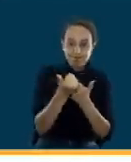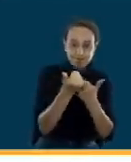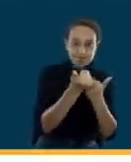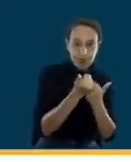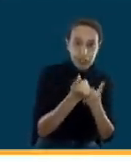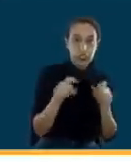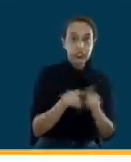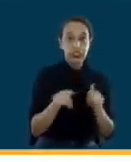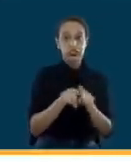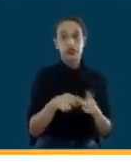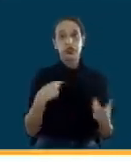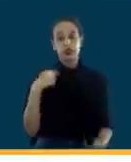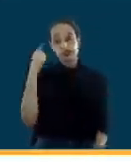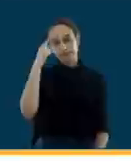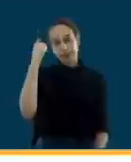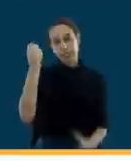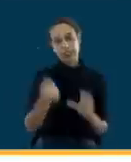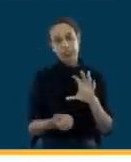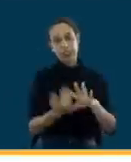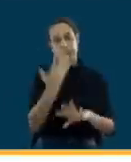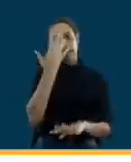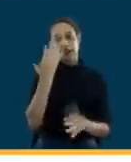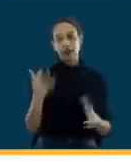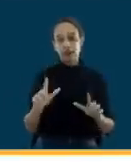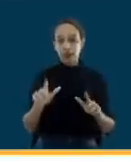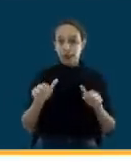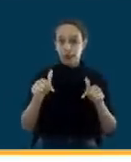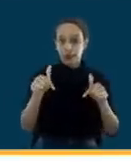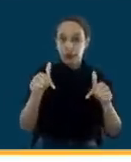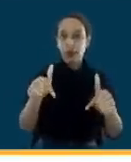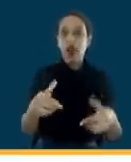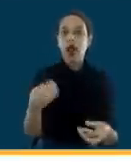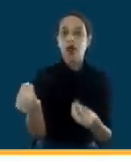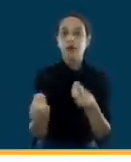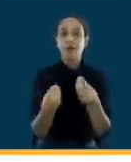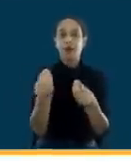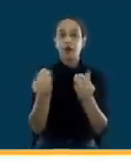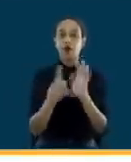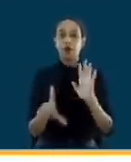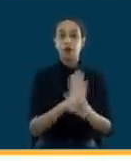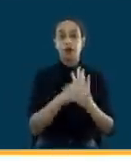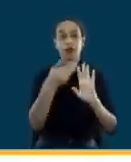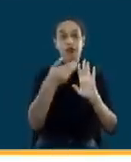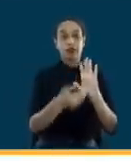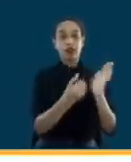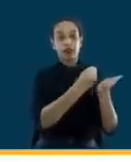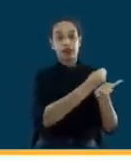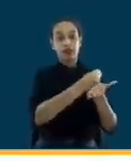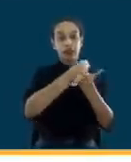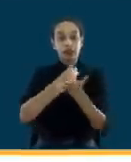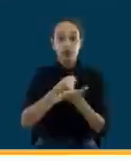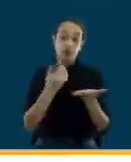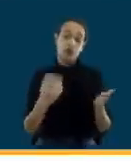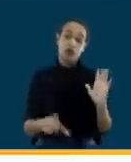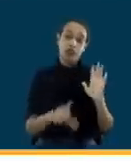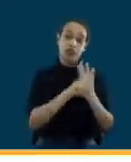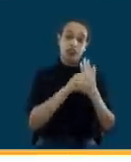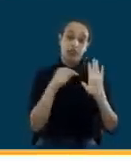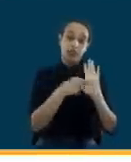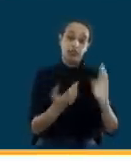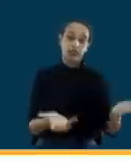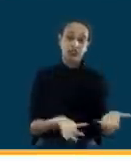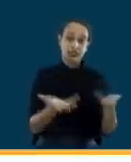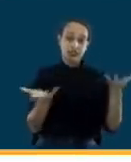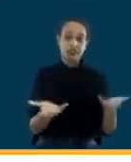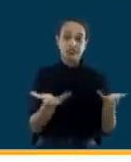criação artística e a realização através das leis de apoio, das leis de incentivo.